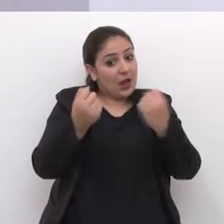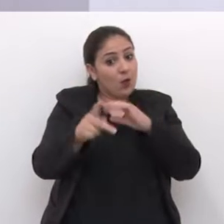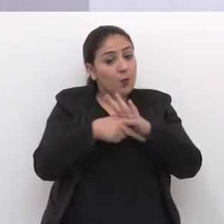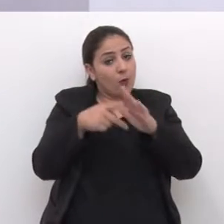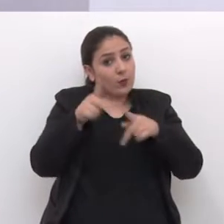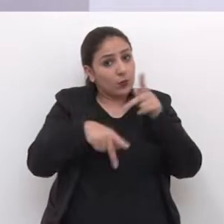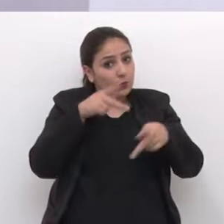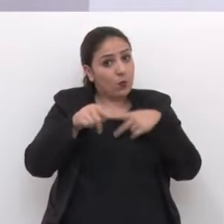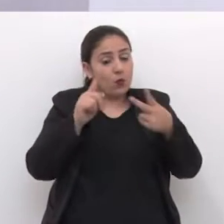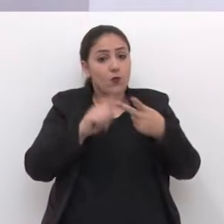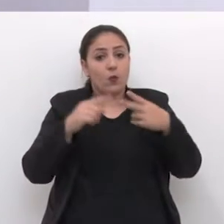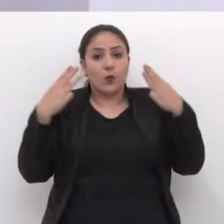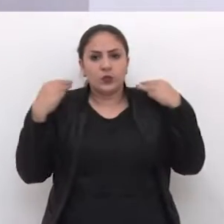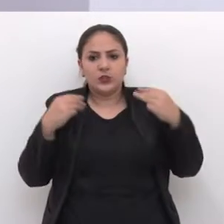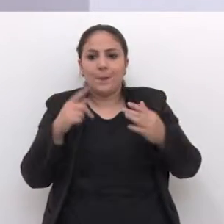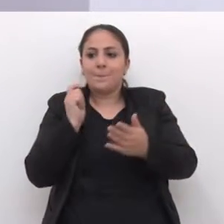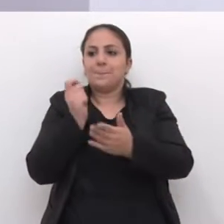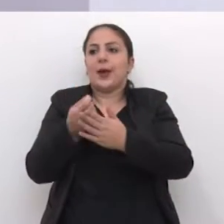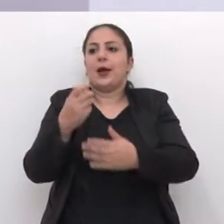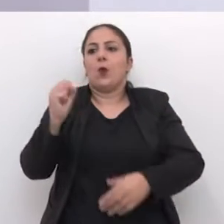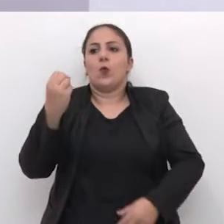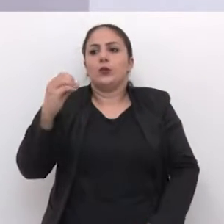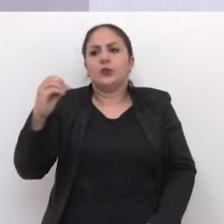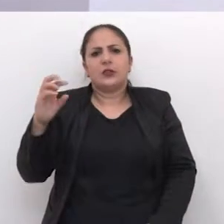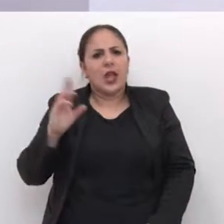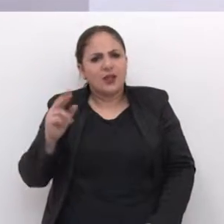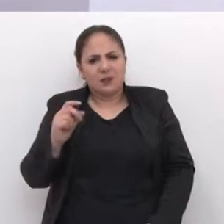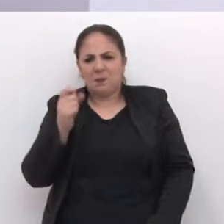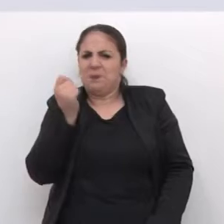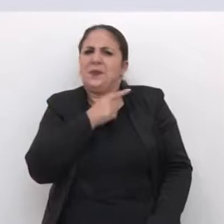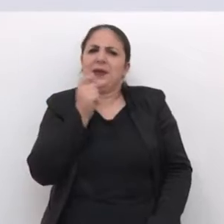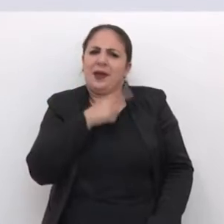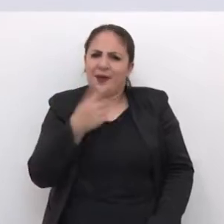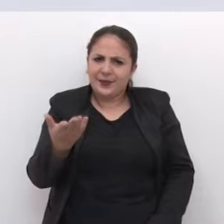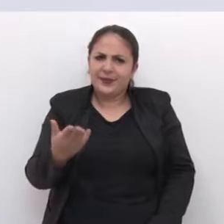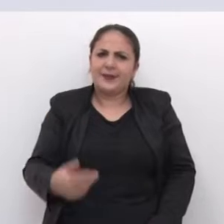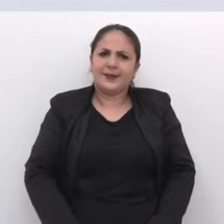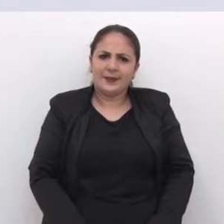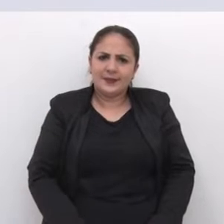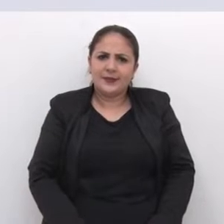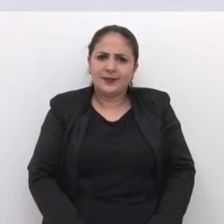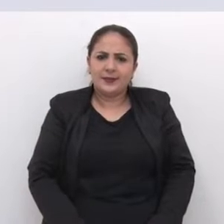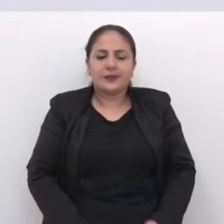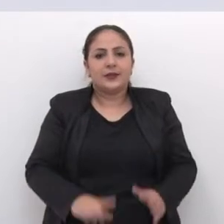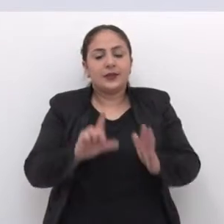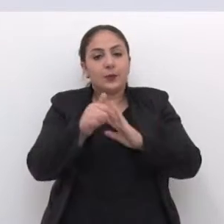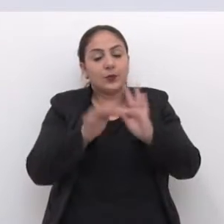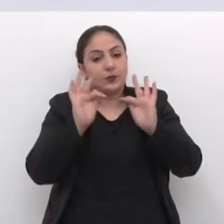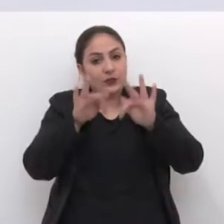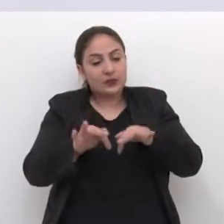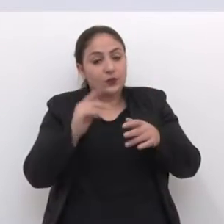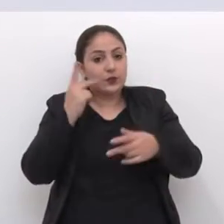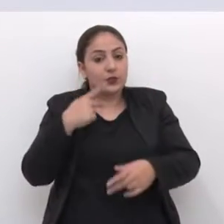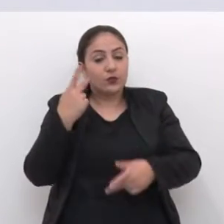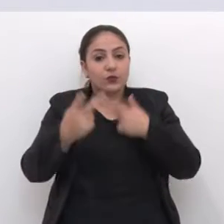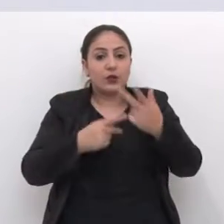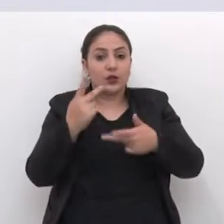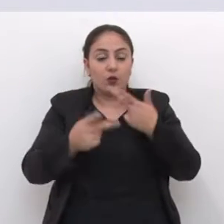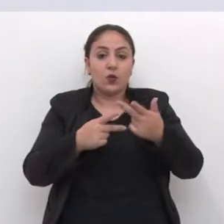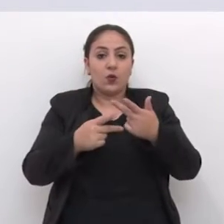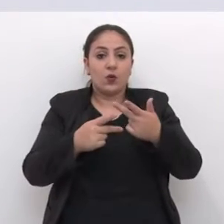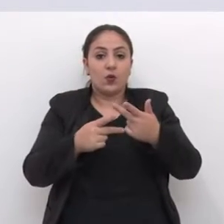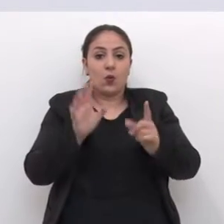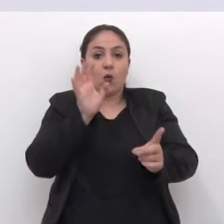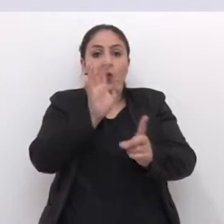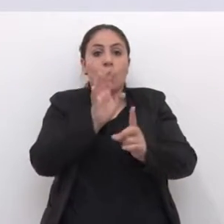povo, com o motorista pago pelo povo, custar R$800 é uma piada. E para finalizar, o vereador ressaltou o projeto da